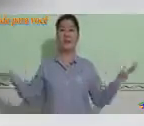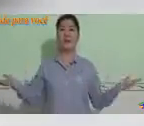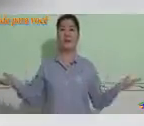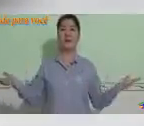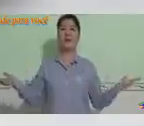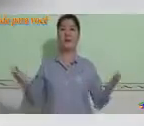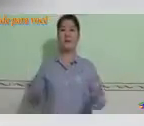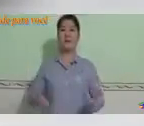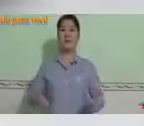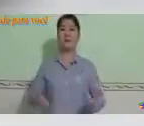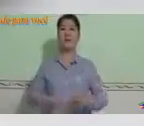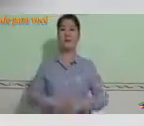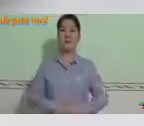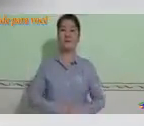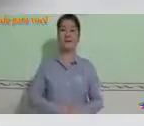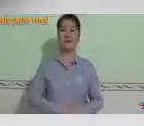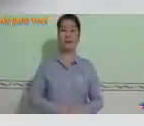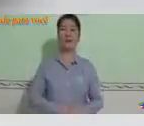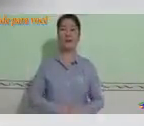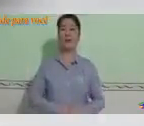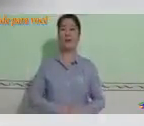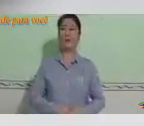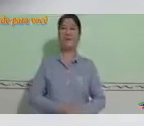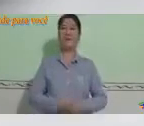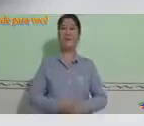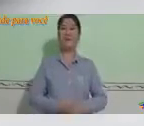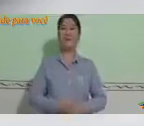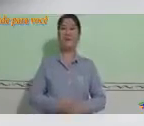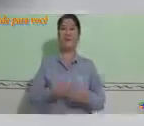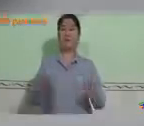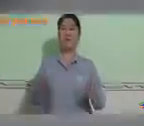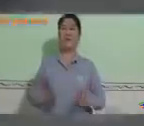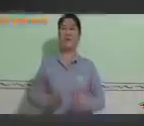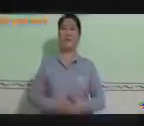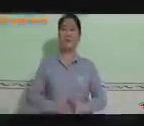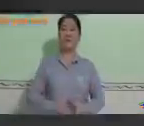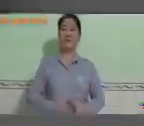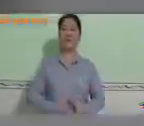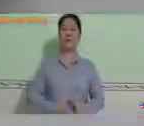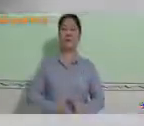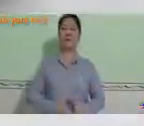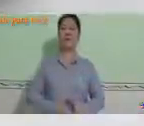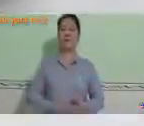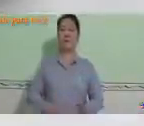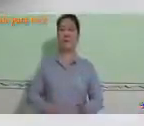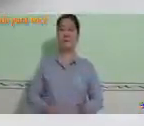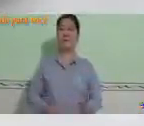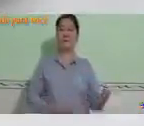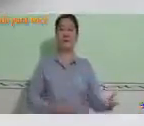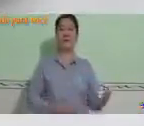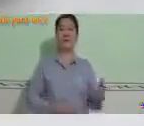descer escadas, fazer agachamento, correr, andar longas distâncias e ficar muito tempo sentado com o